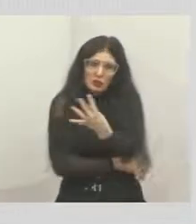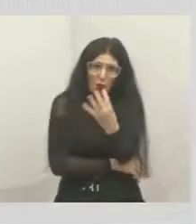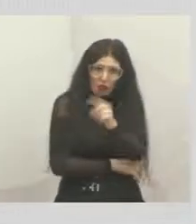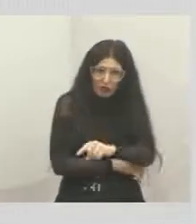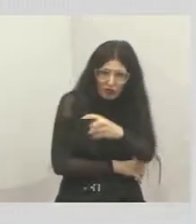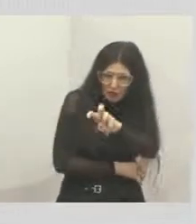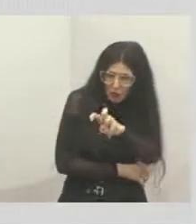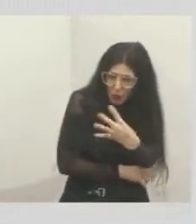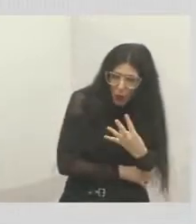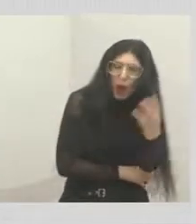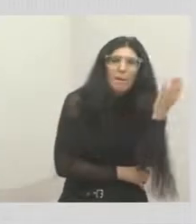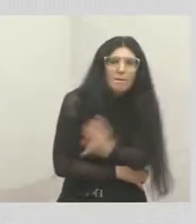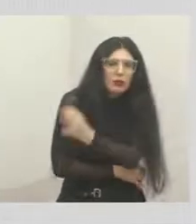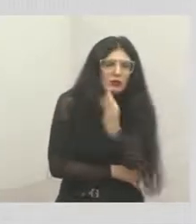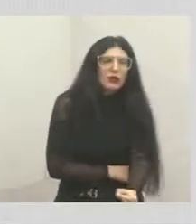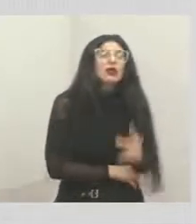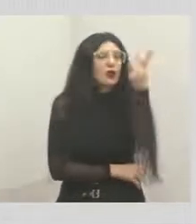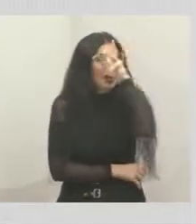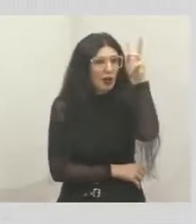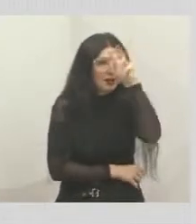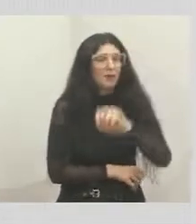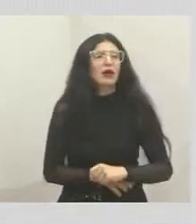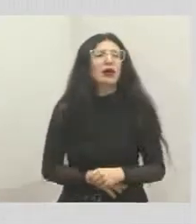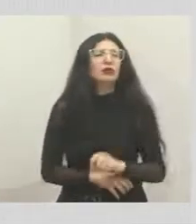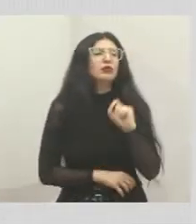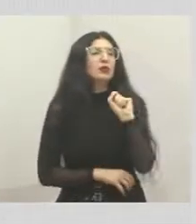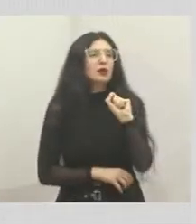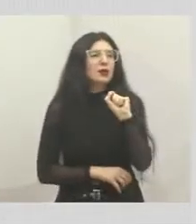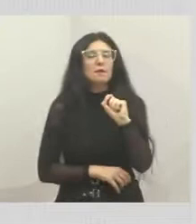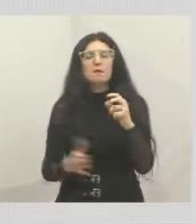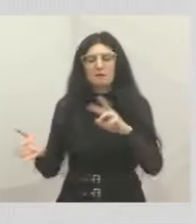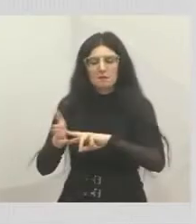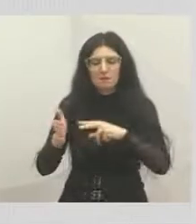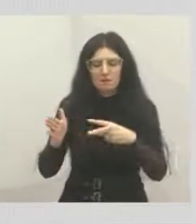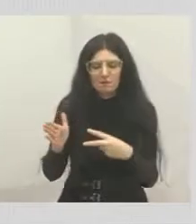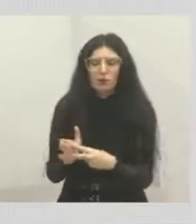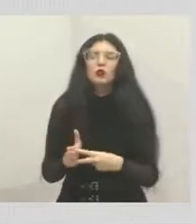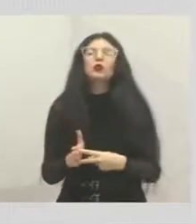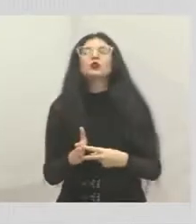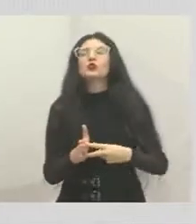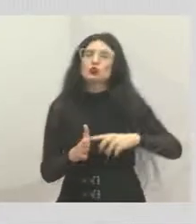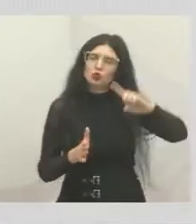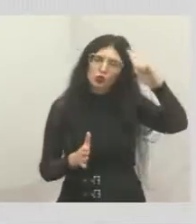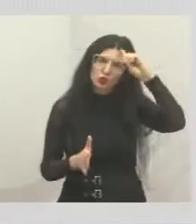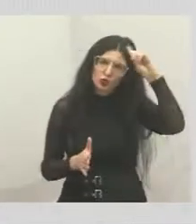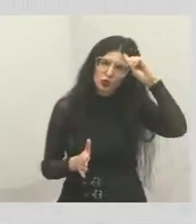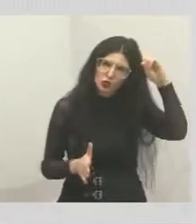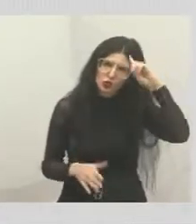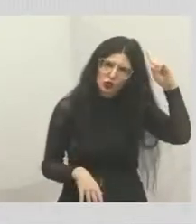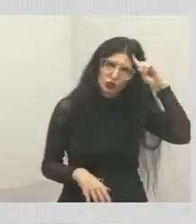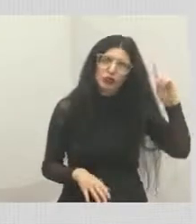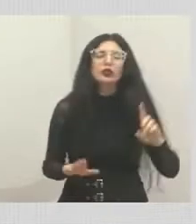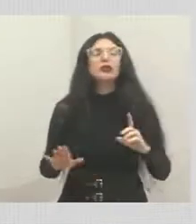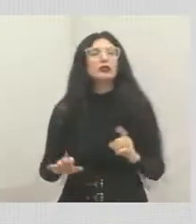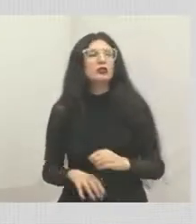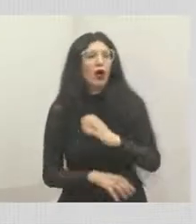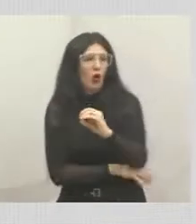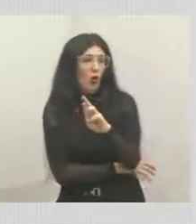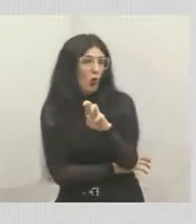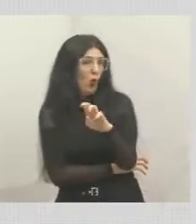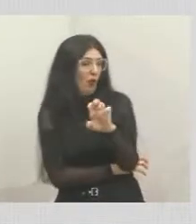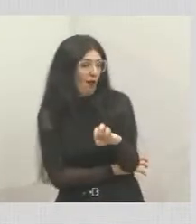64,54%. Lembrando que receitas correntes são as receitas do nosso dia a dia e receita de capital é para